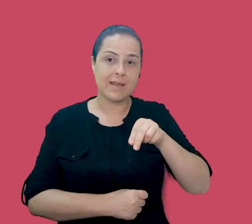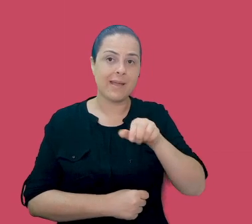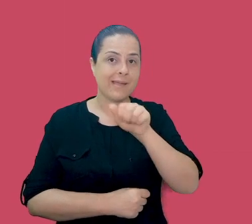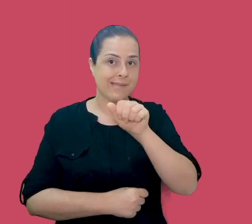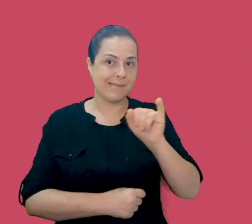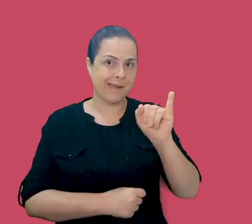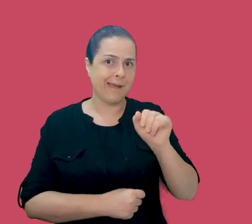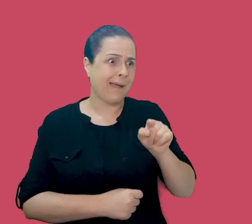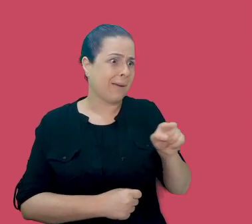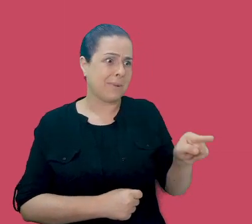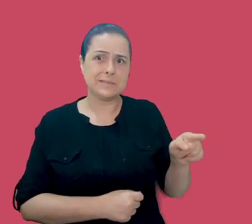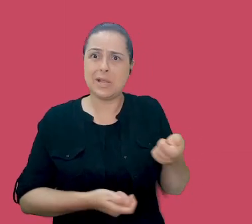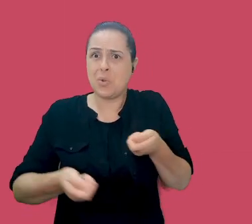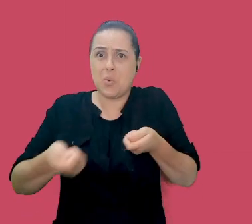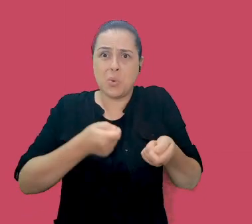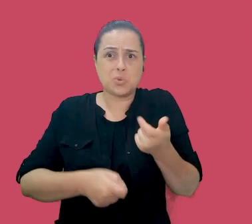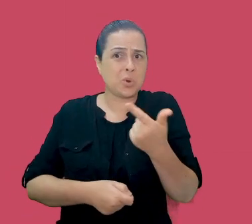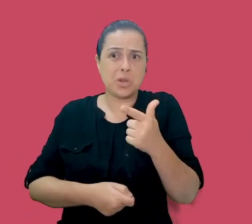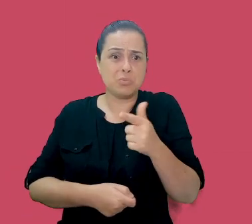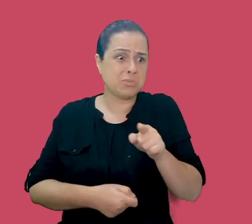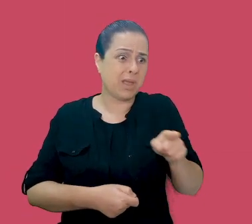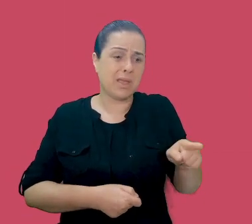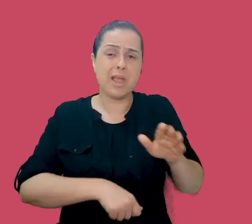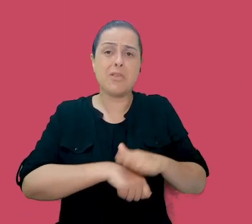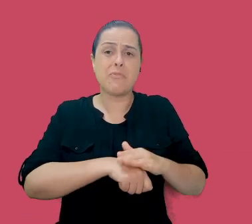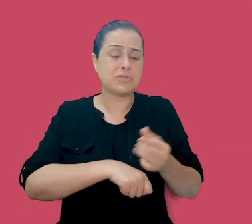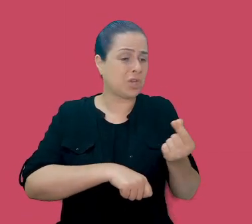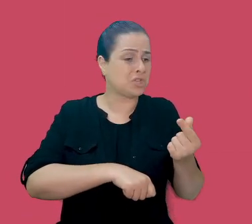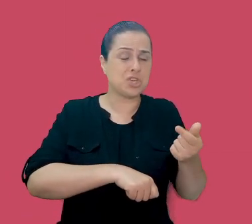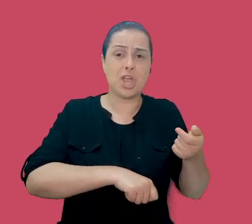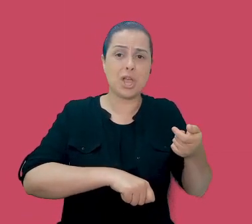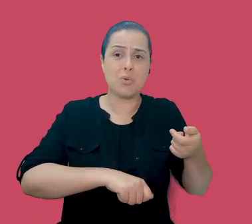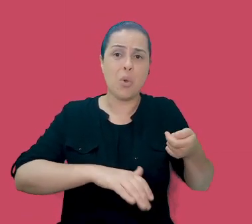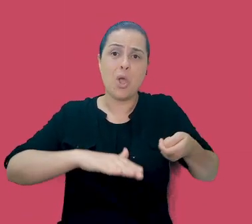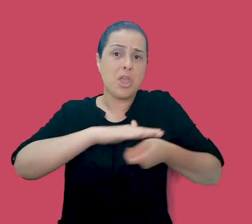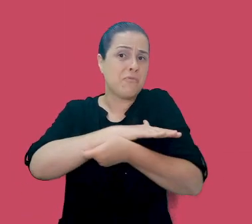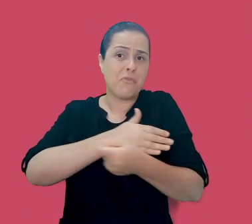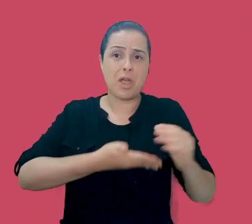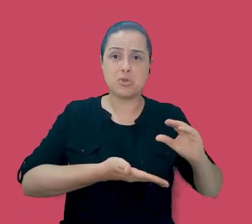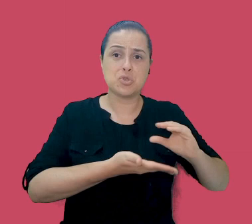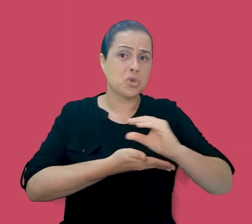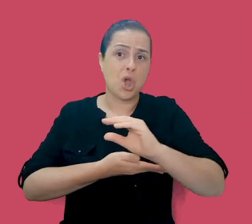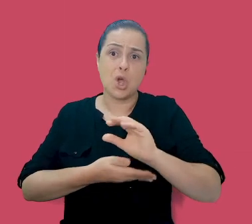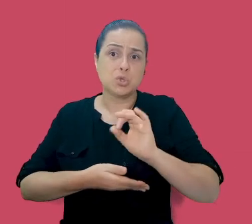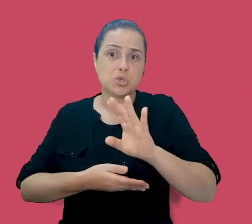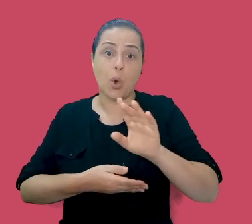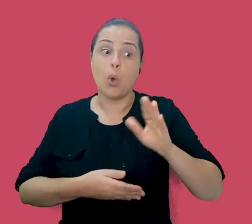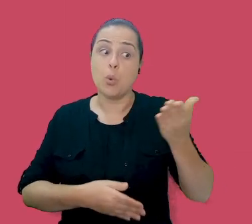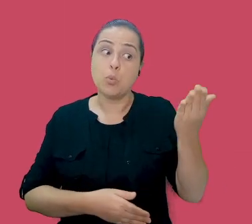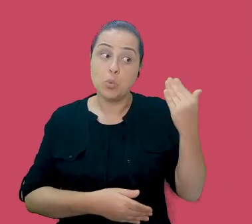sobre aquilo, ele é só um investidor mesmo, tá? Então, assim, ele já foi mais do corpo